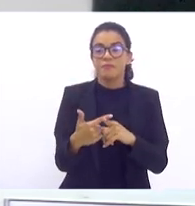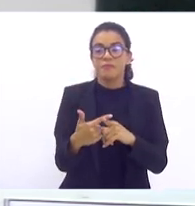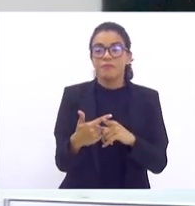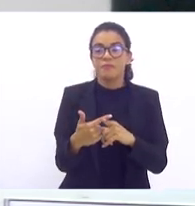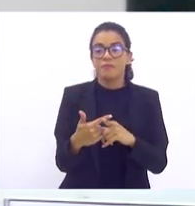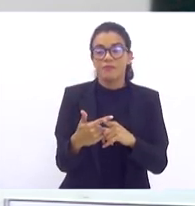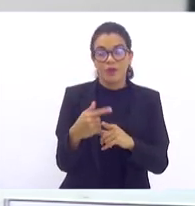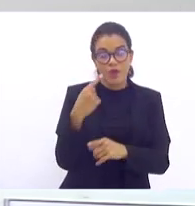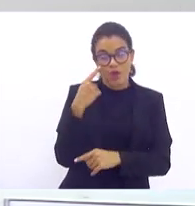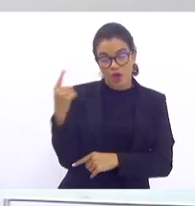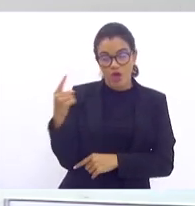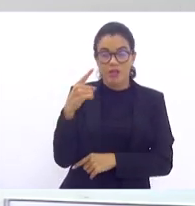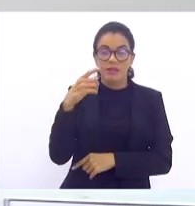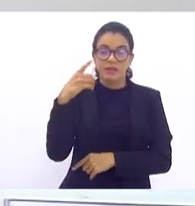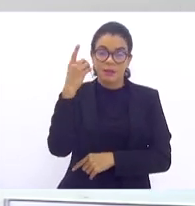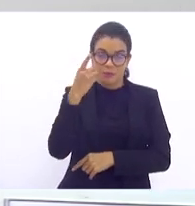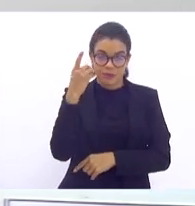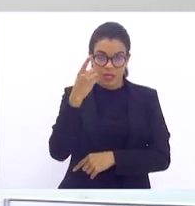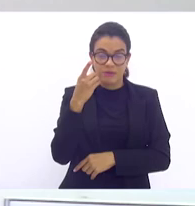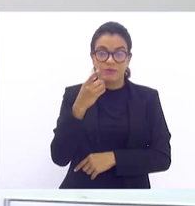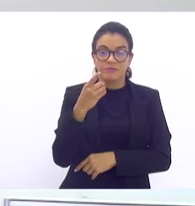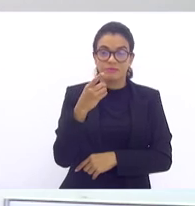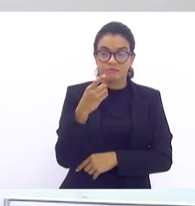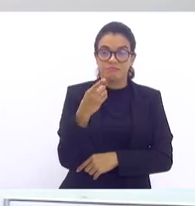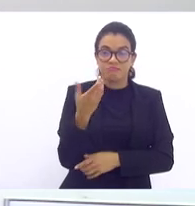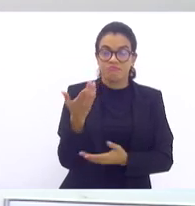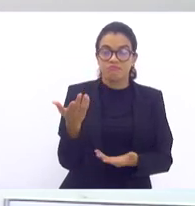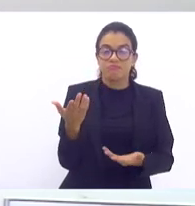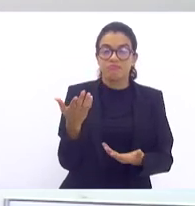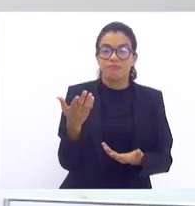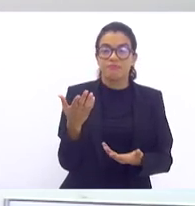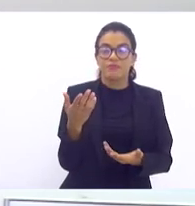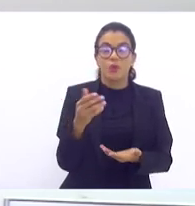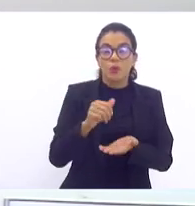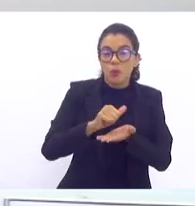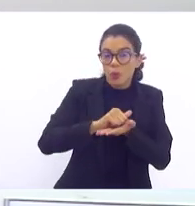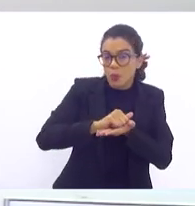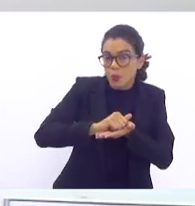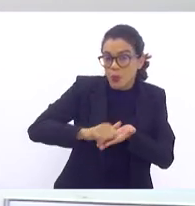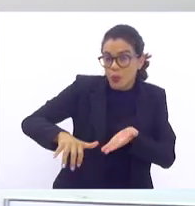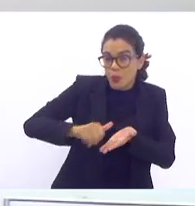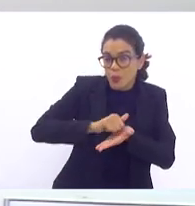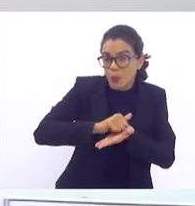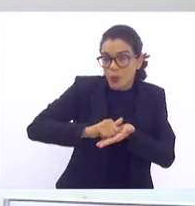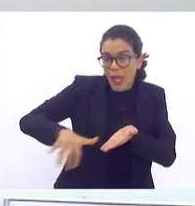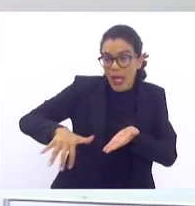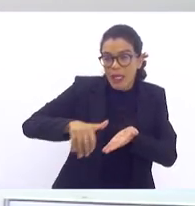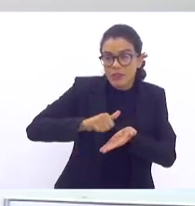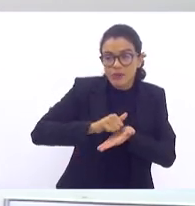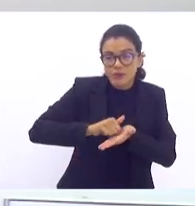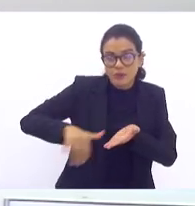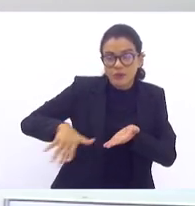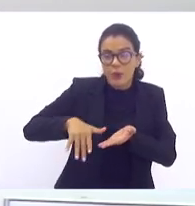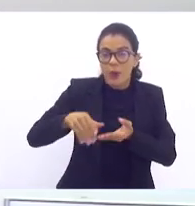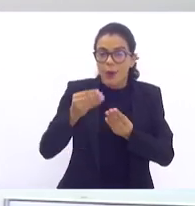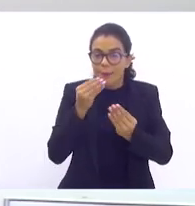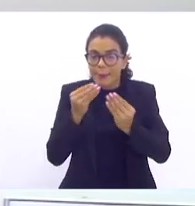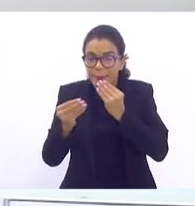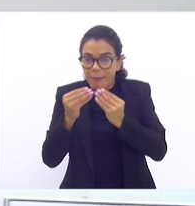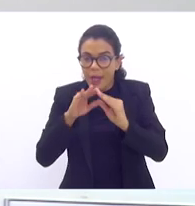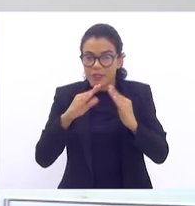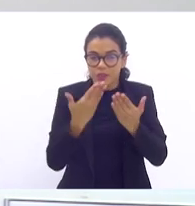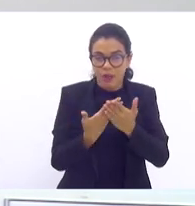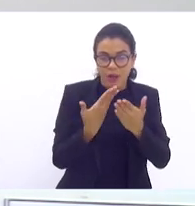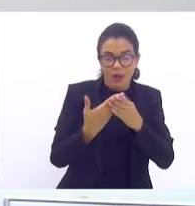viu o deputado pajueiro os gastos com merenda escolar com o transporte